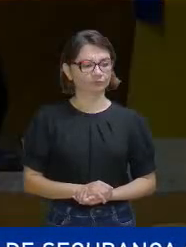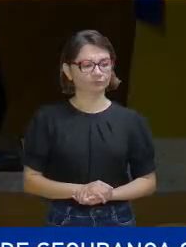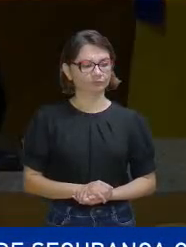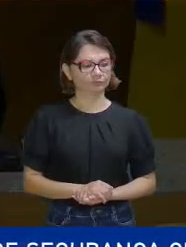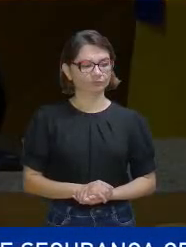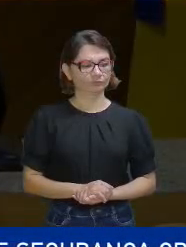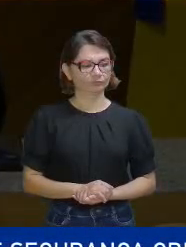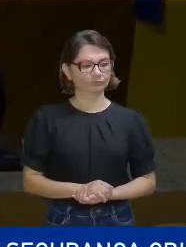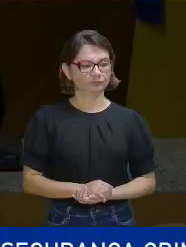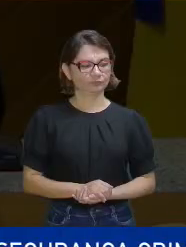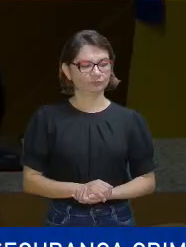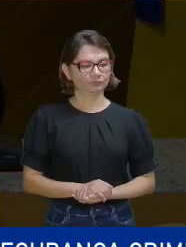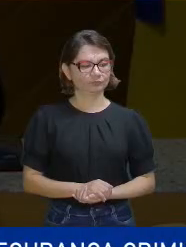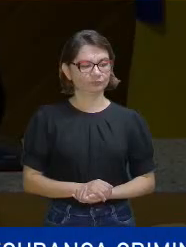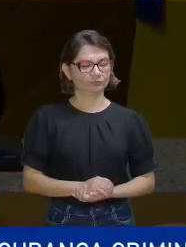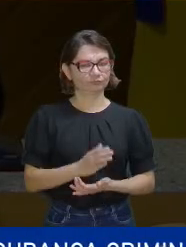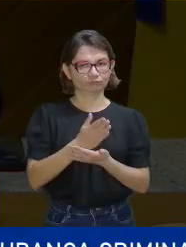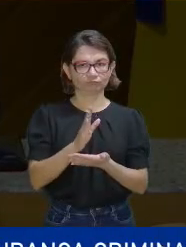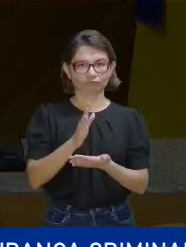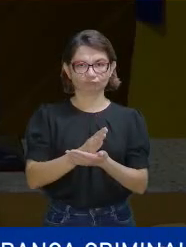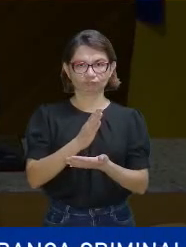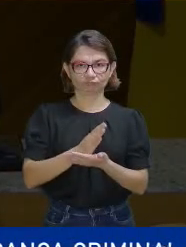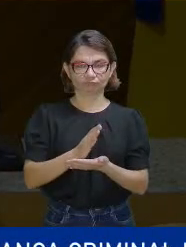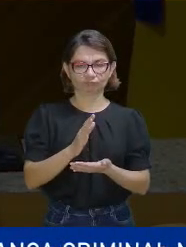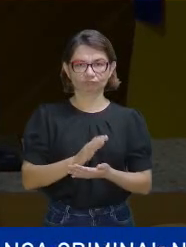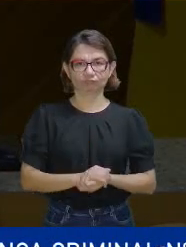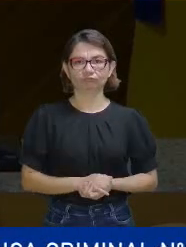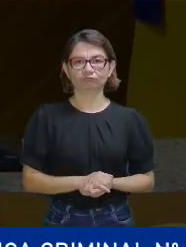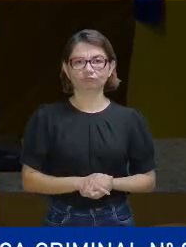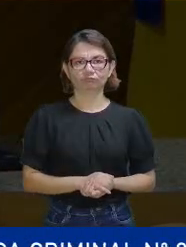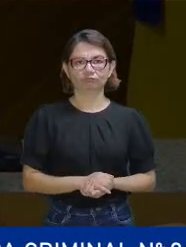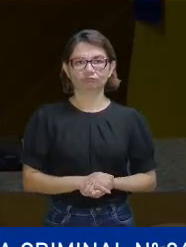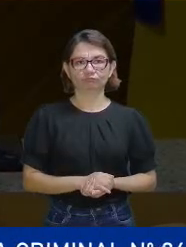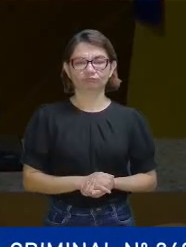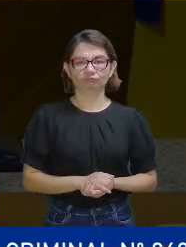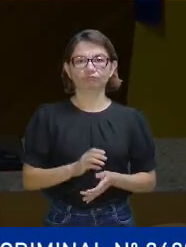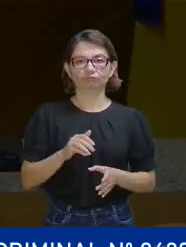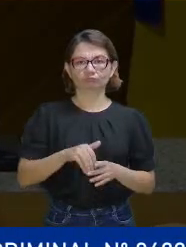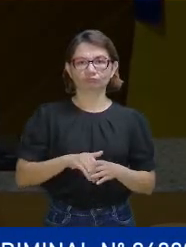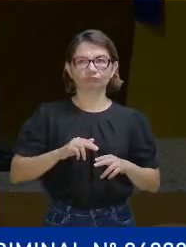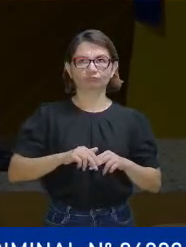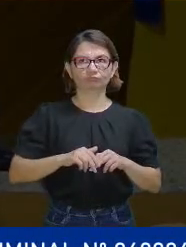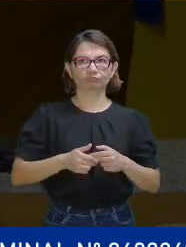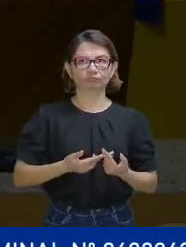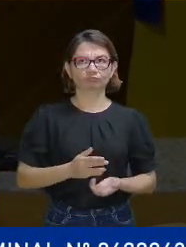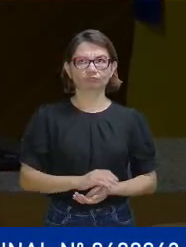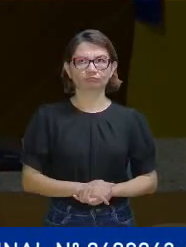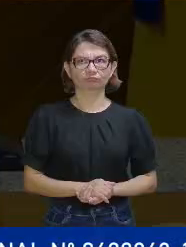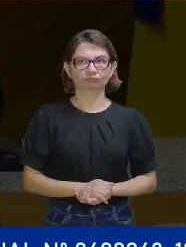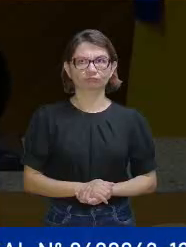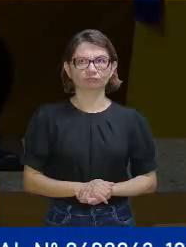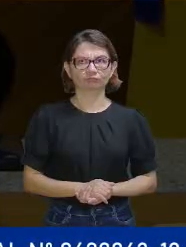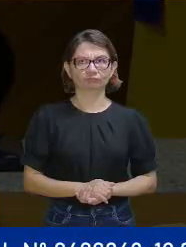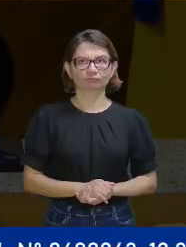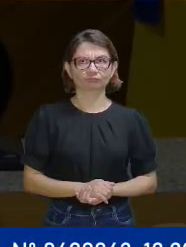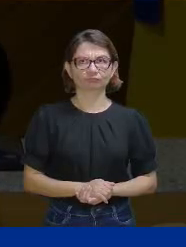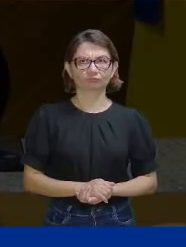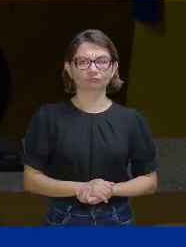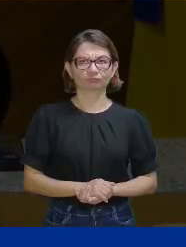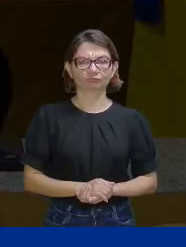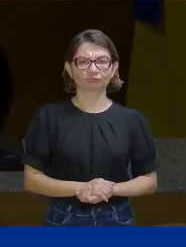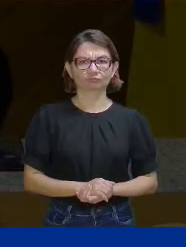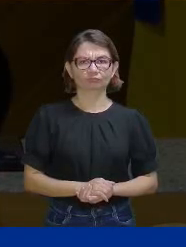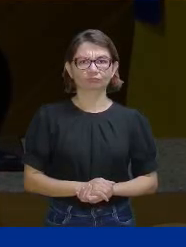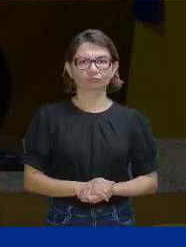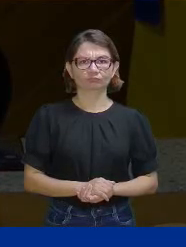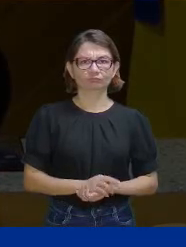A unanimidade concedeu parcialmente a ordem nos termos dos votos proferidos, vencido em parte o juiz Galiano C.